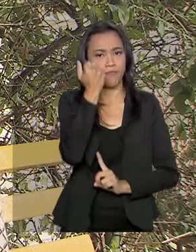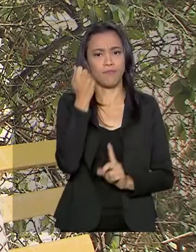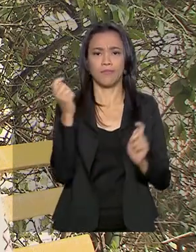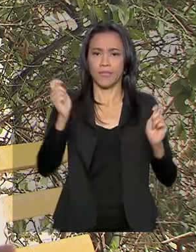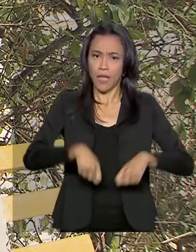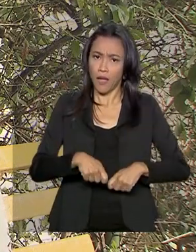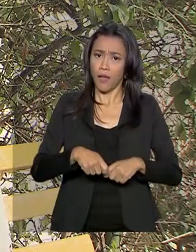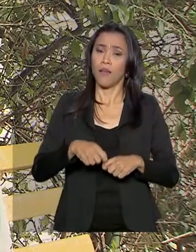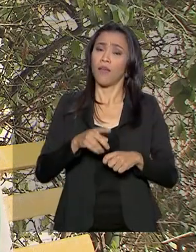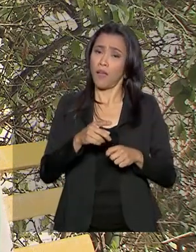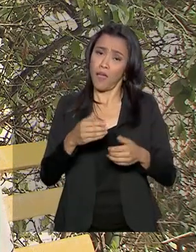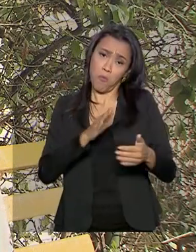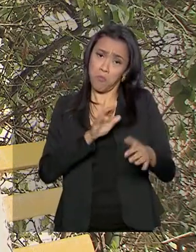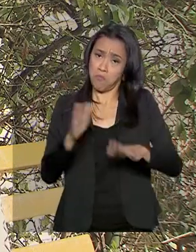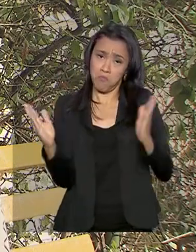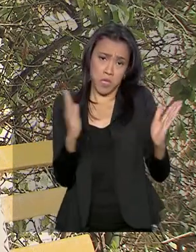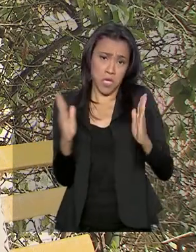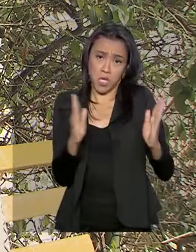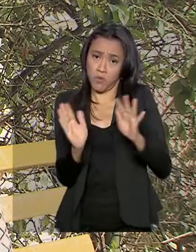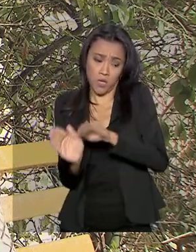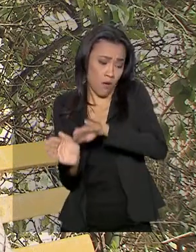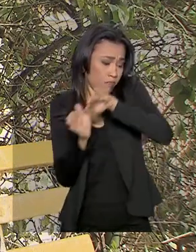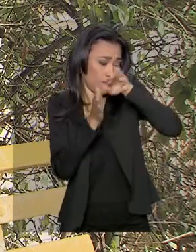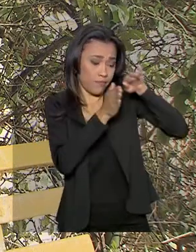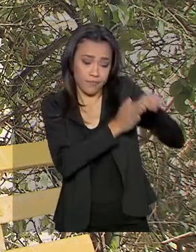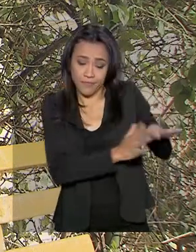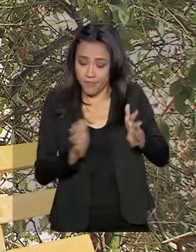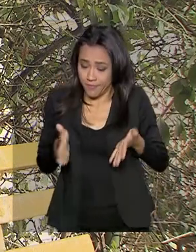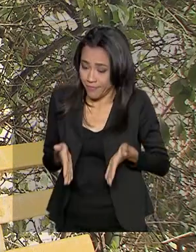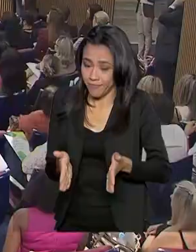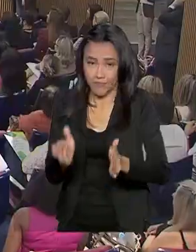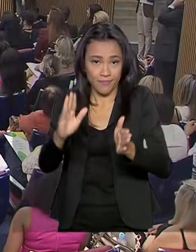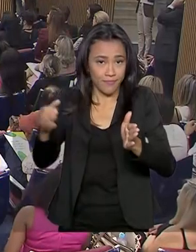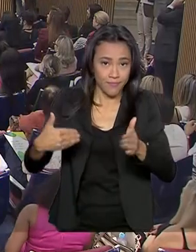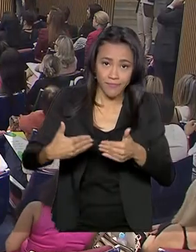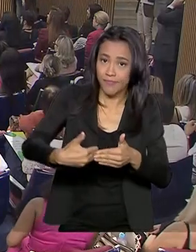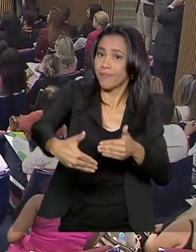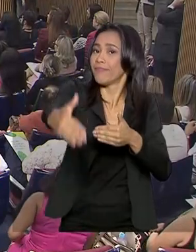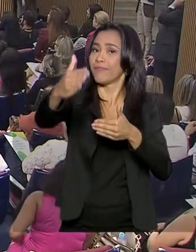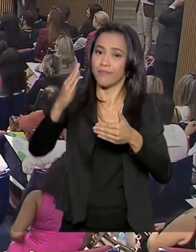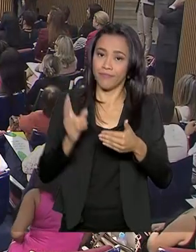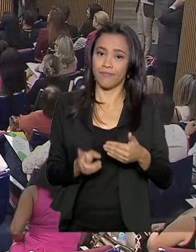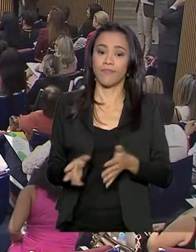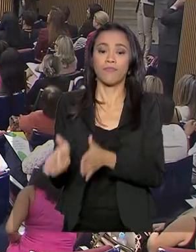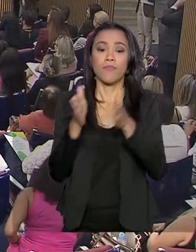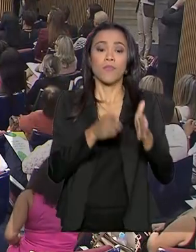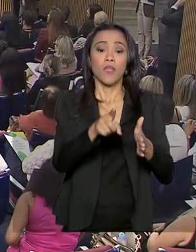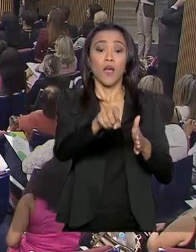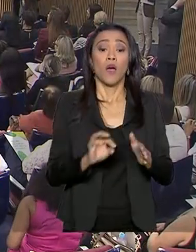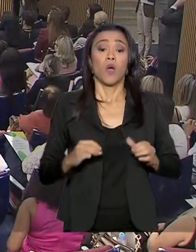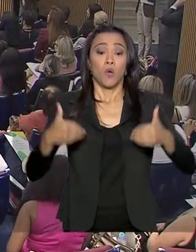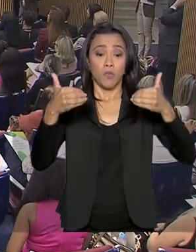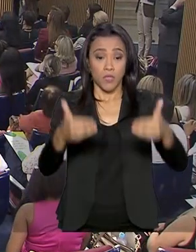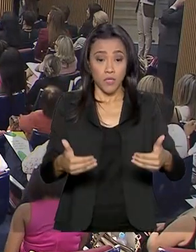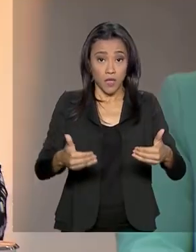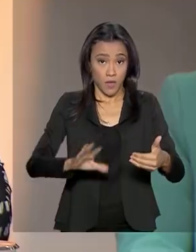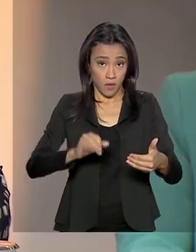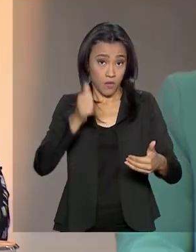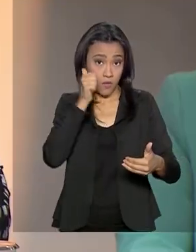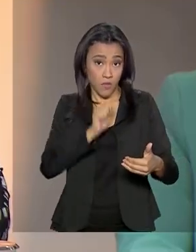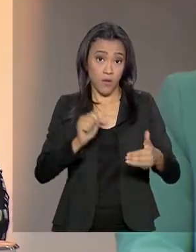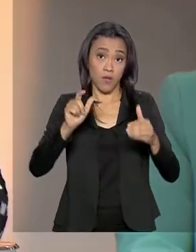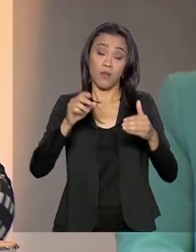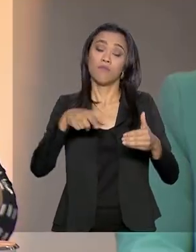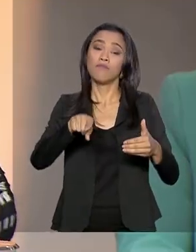uma fase realmente que passa e que dá tudo certo no final o ministério da mulher da família e dos direitos humanos